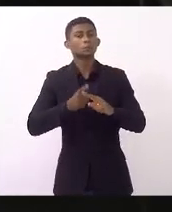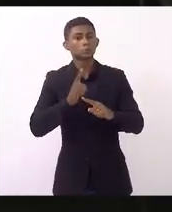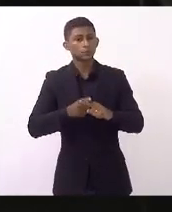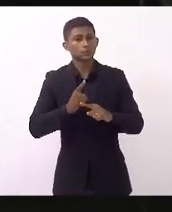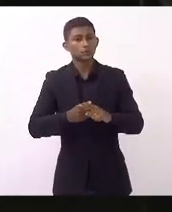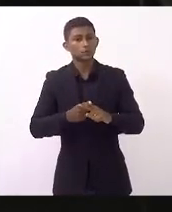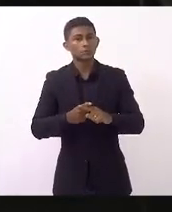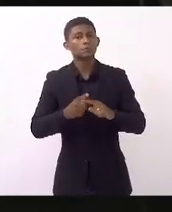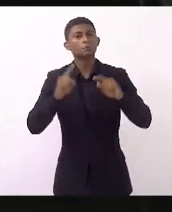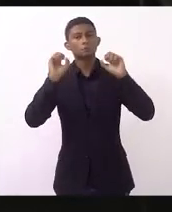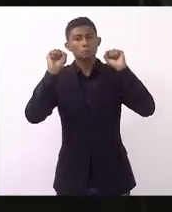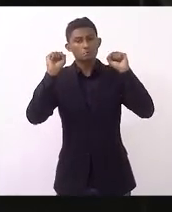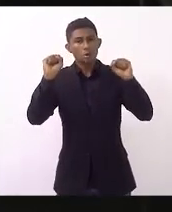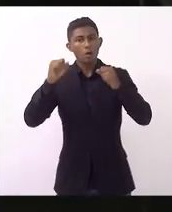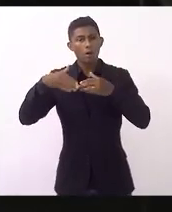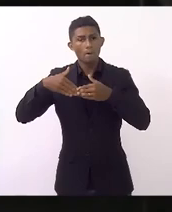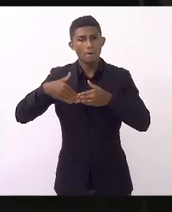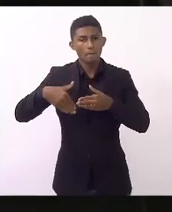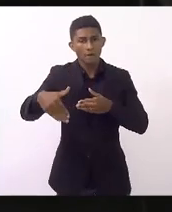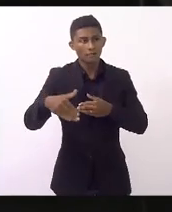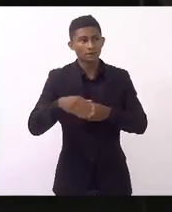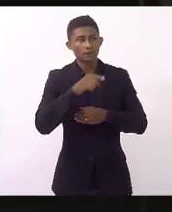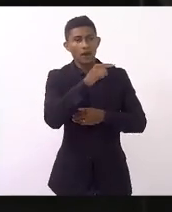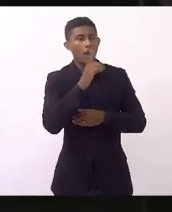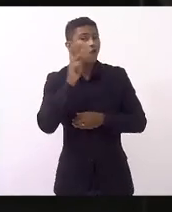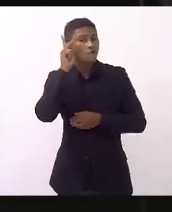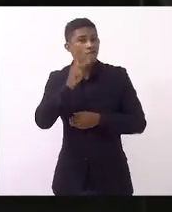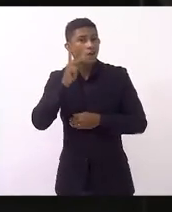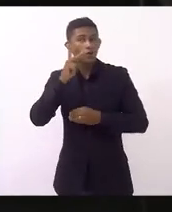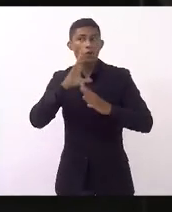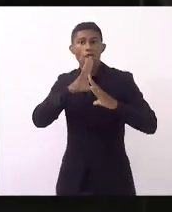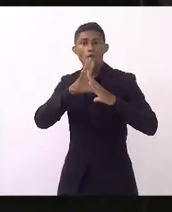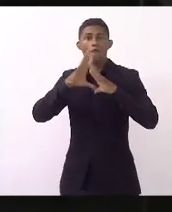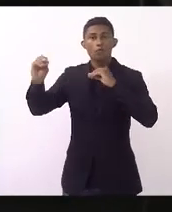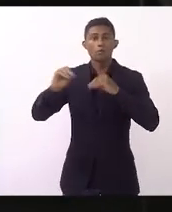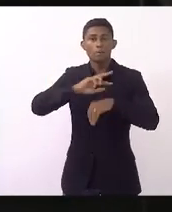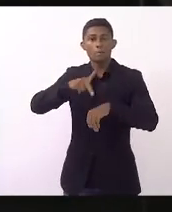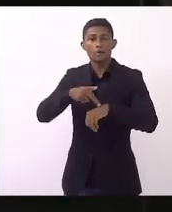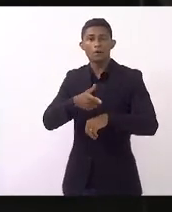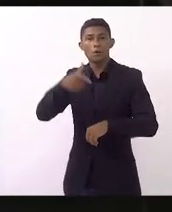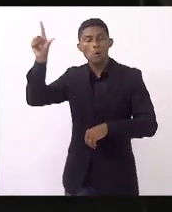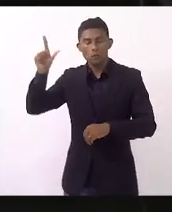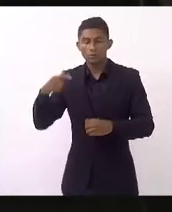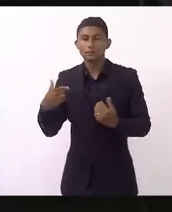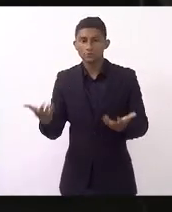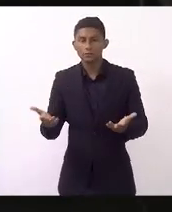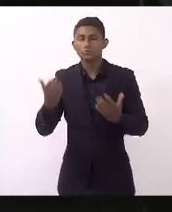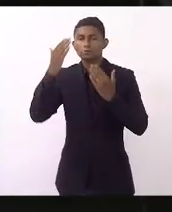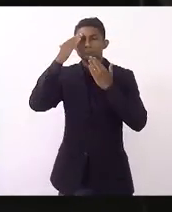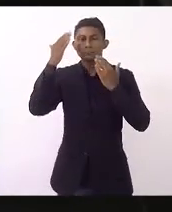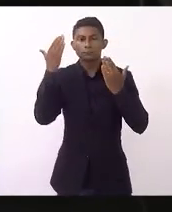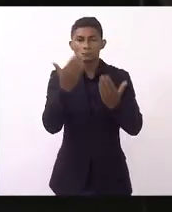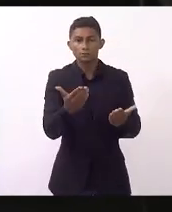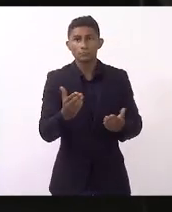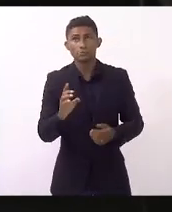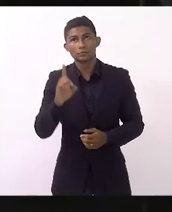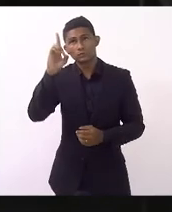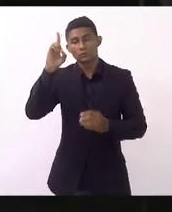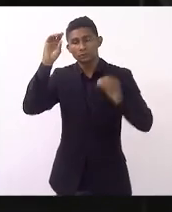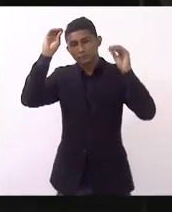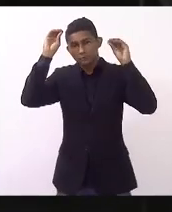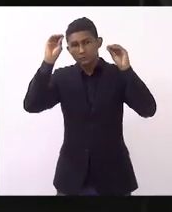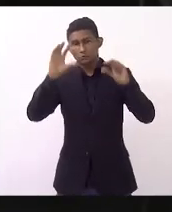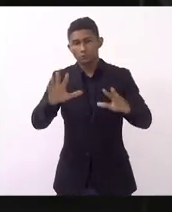qualquer momento ele pode fugir do nosso país. Muito obrigado e que Deus